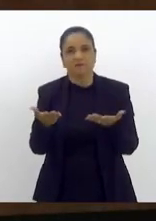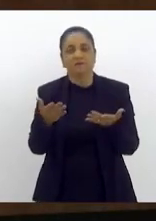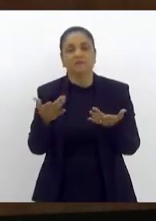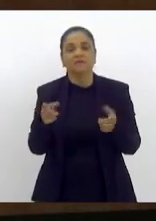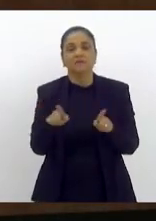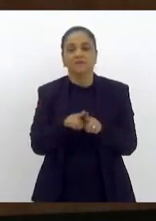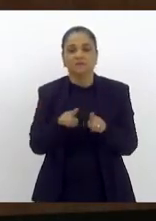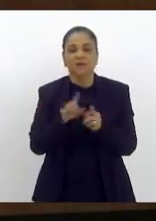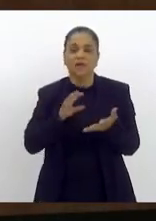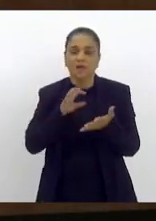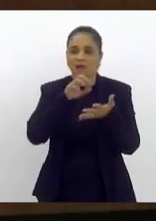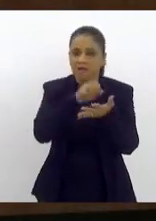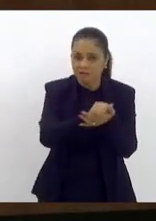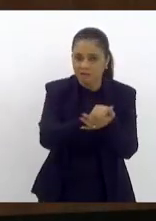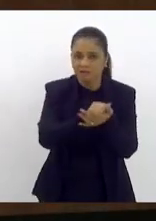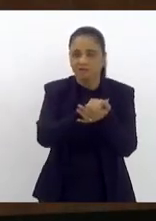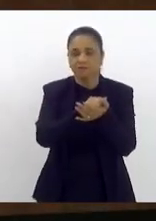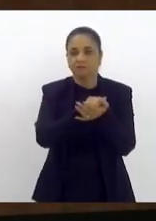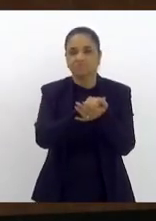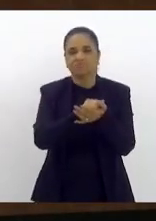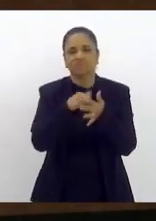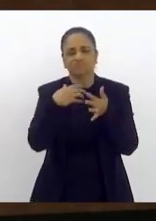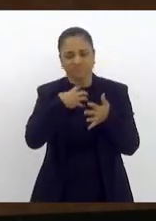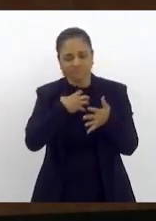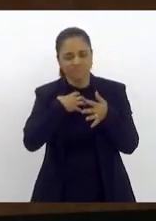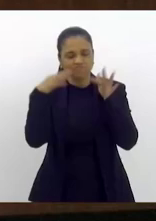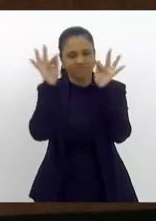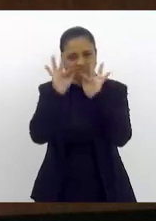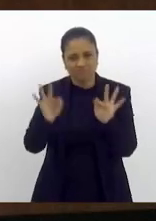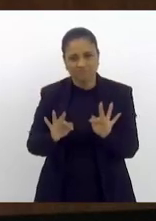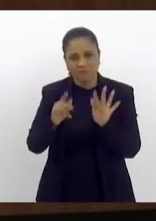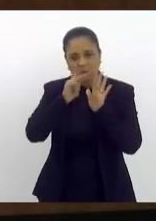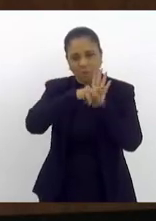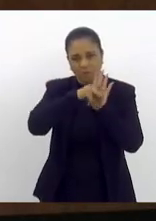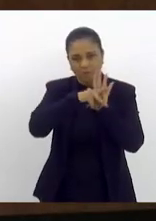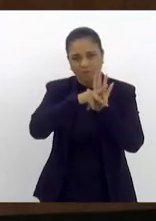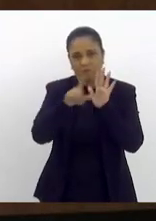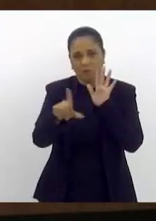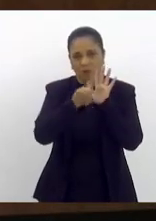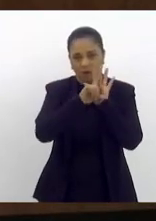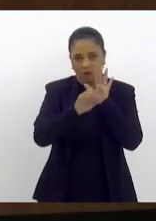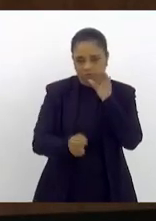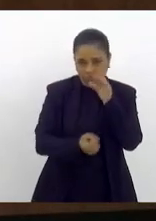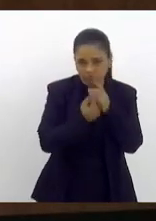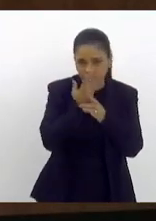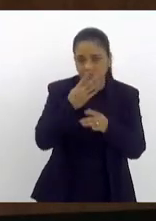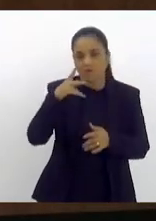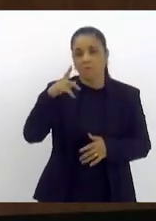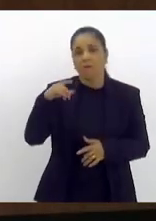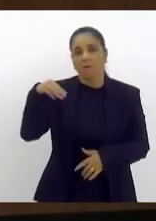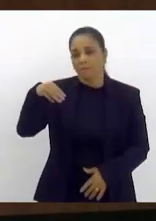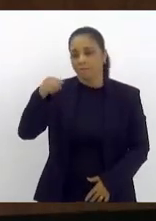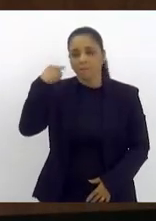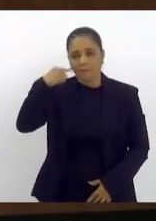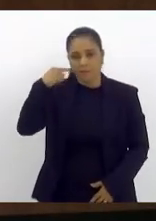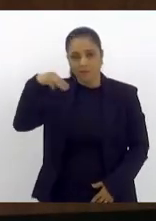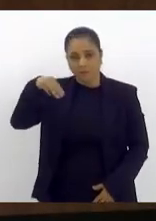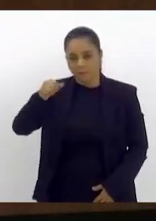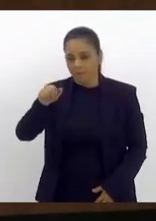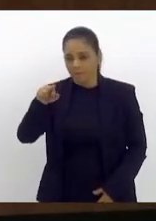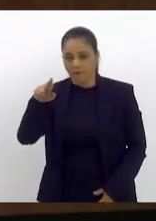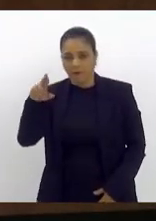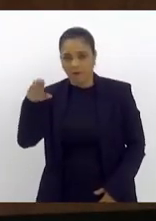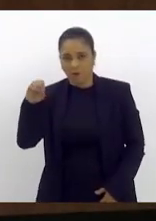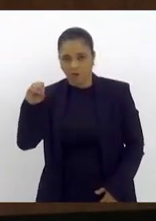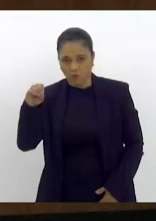Também quero registrar e fico feliz pela iniciativa do projeto de lei do deputado Marcos Miller. Também acho de grande valia, mas eu gostaria de